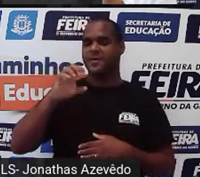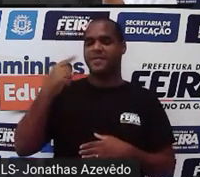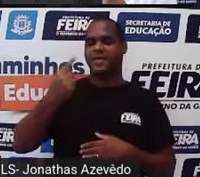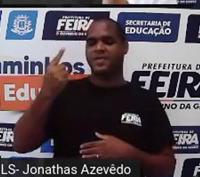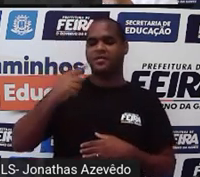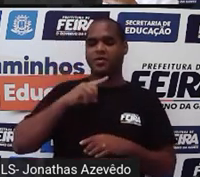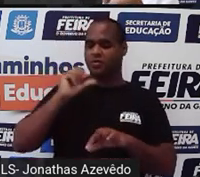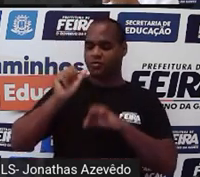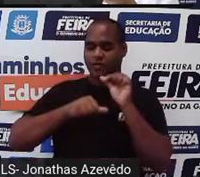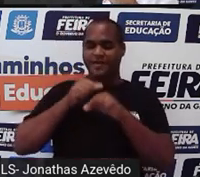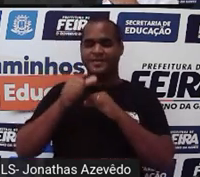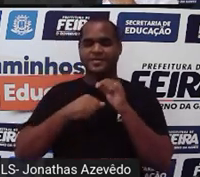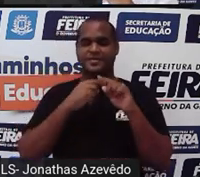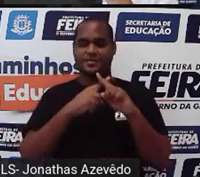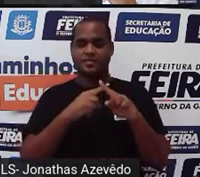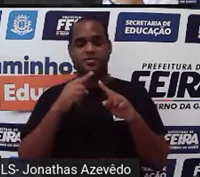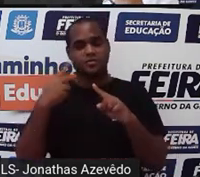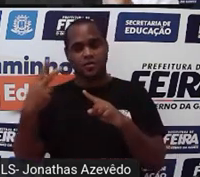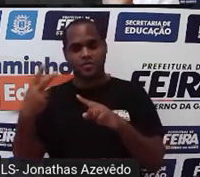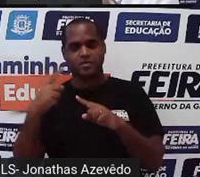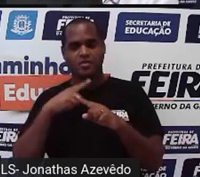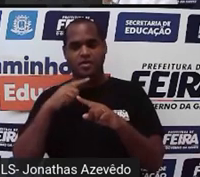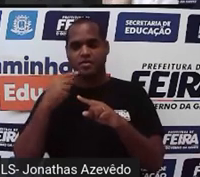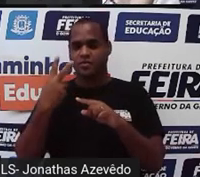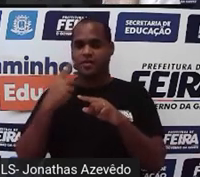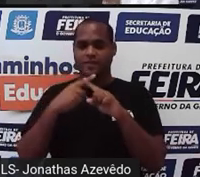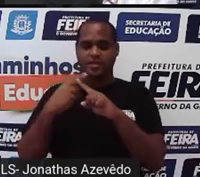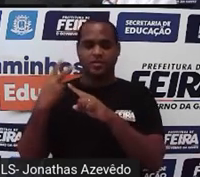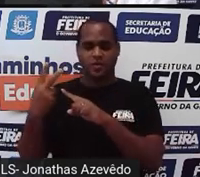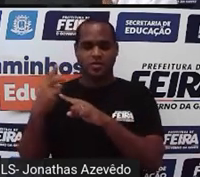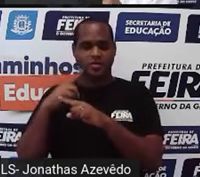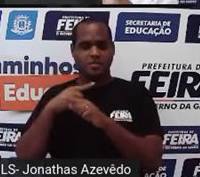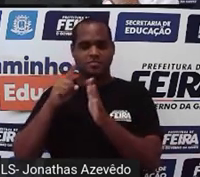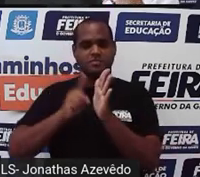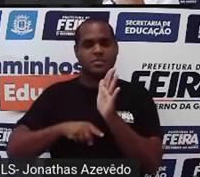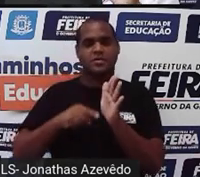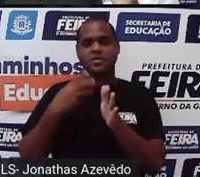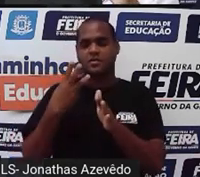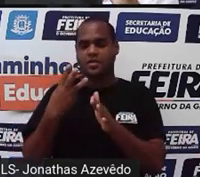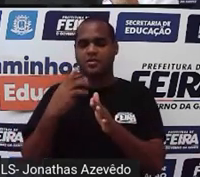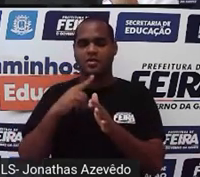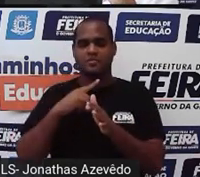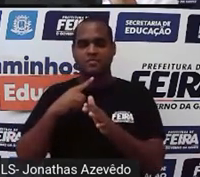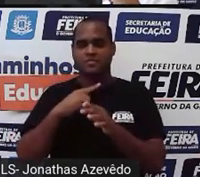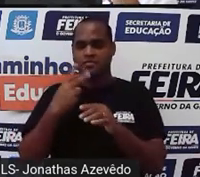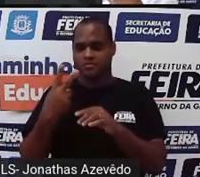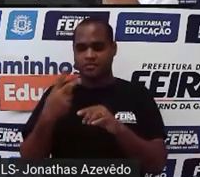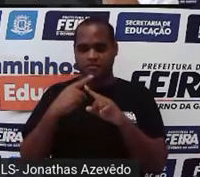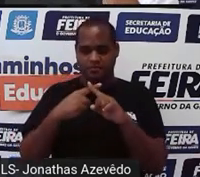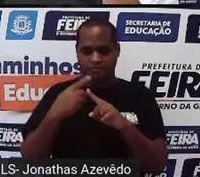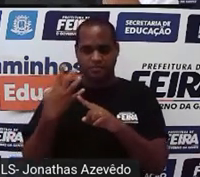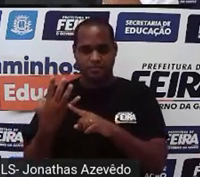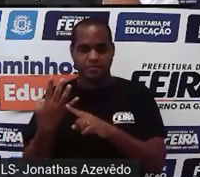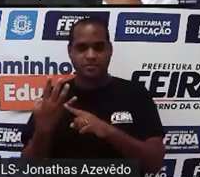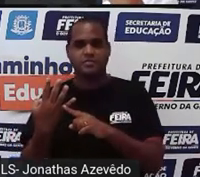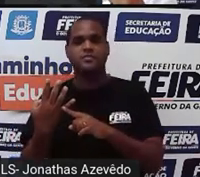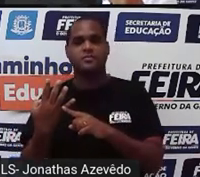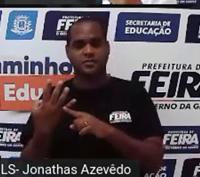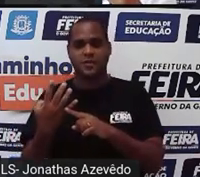troca X por dois fica 2 vezes 2 Y por três ficar - 32 x